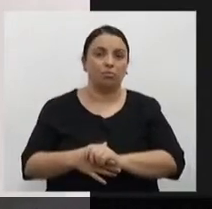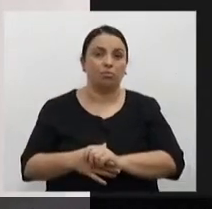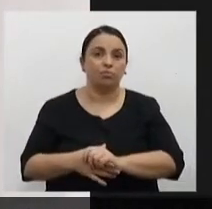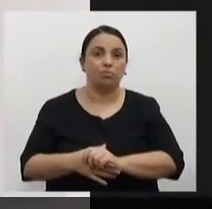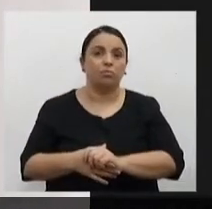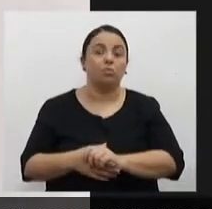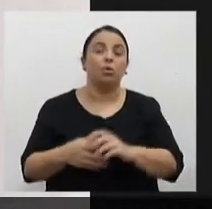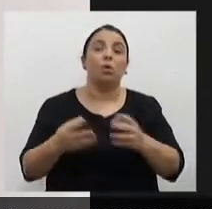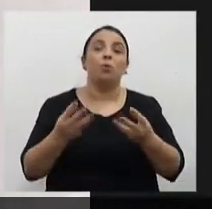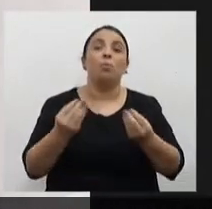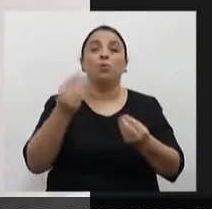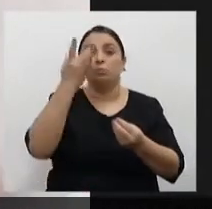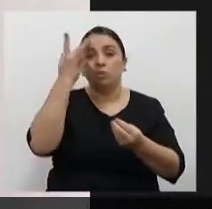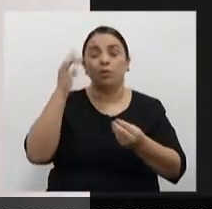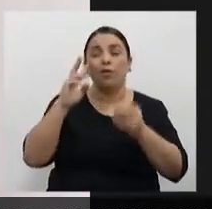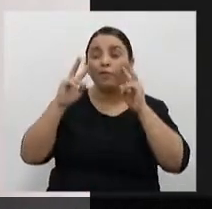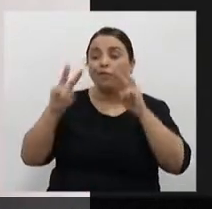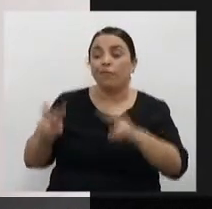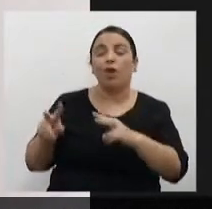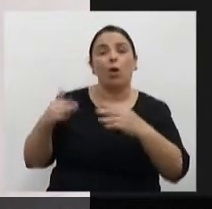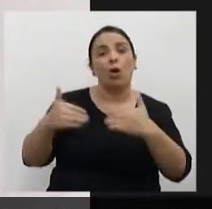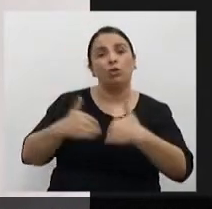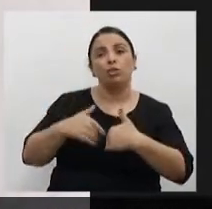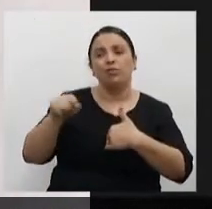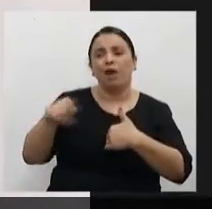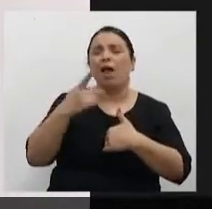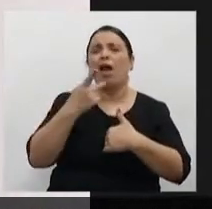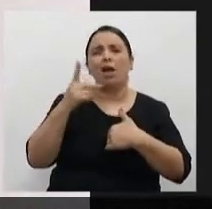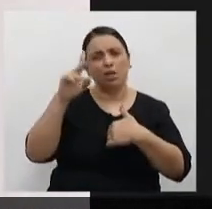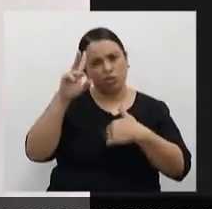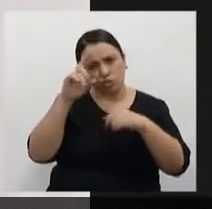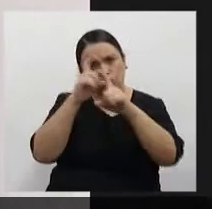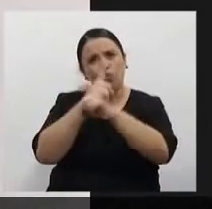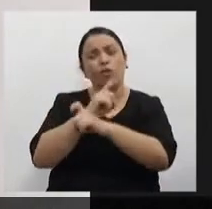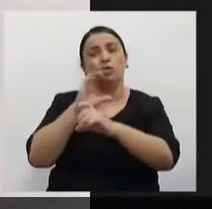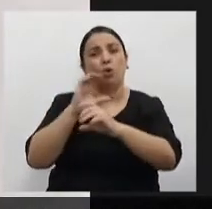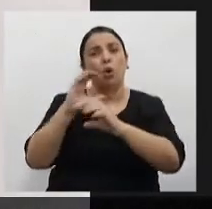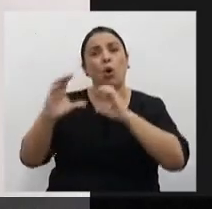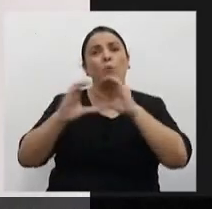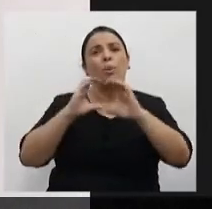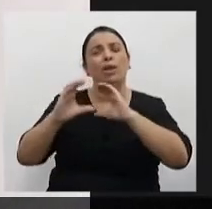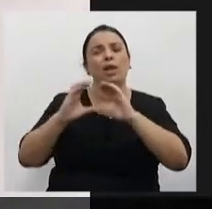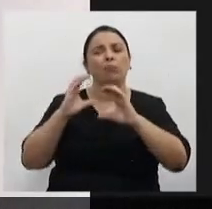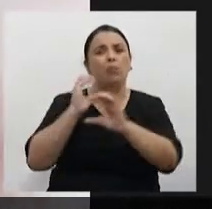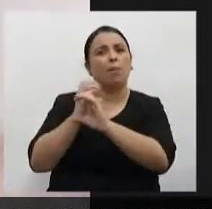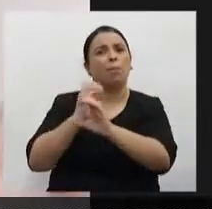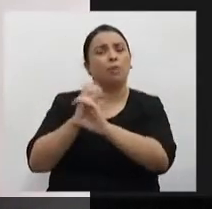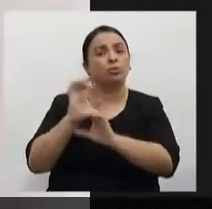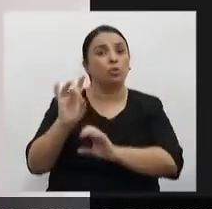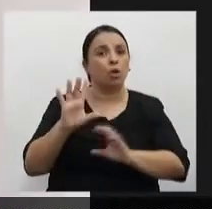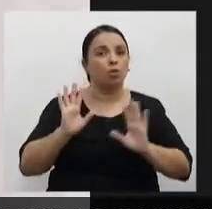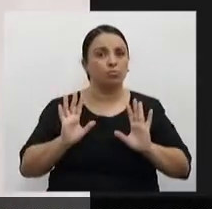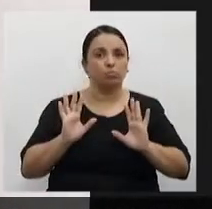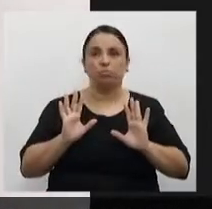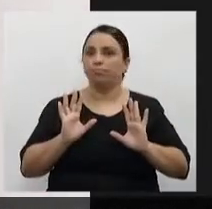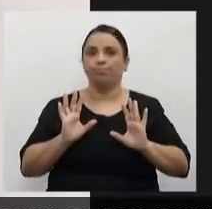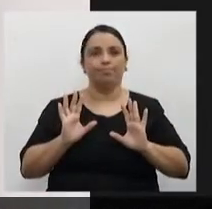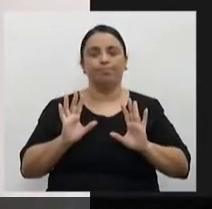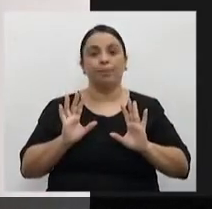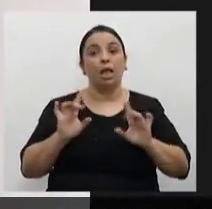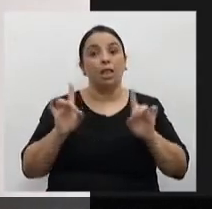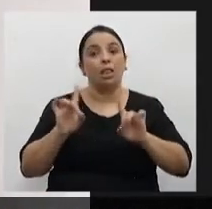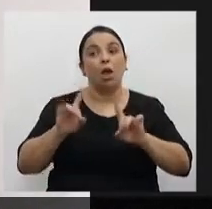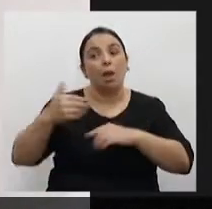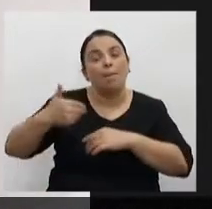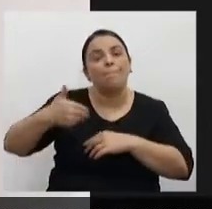a questão de dificuldade de comunicação, sendo que não é só isso. O autismo, ele vai muito além. Ele tem graus